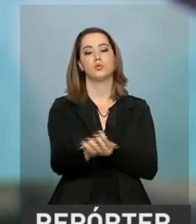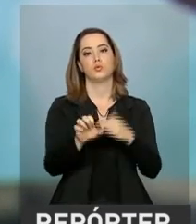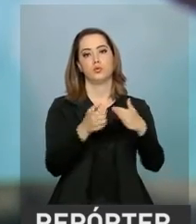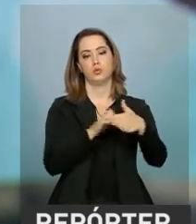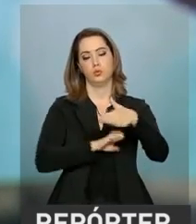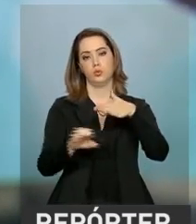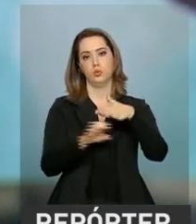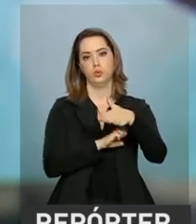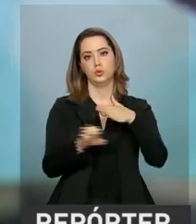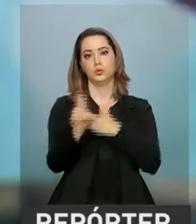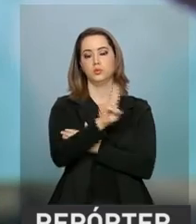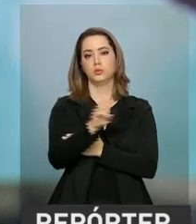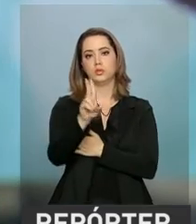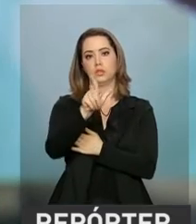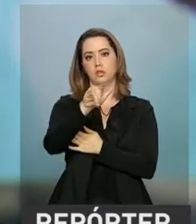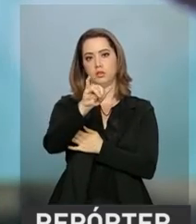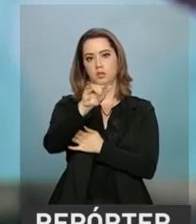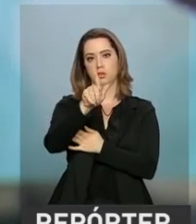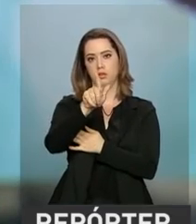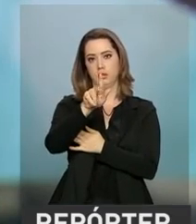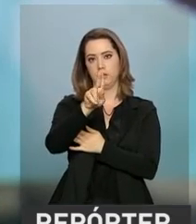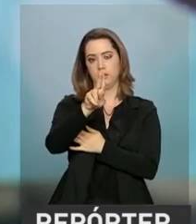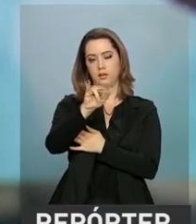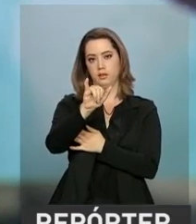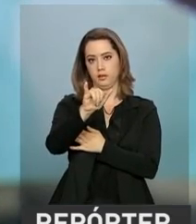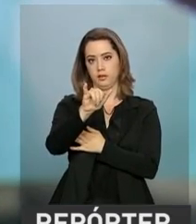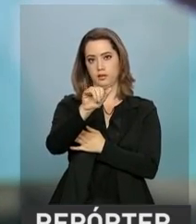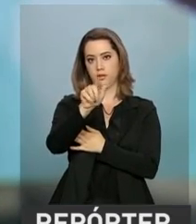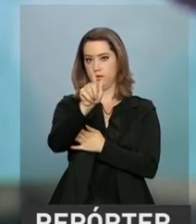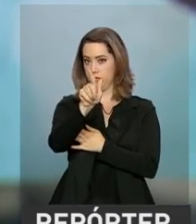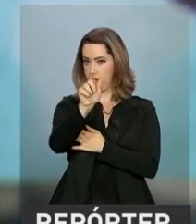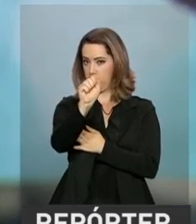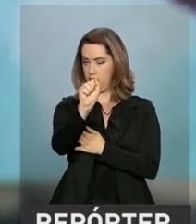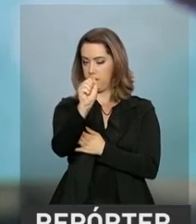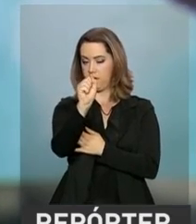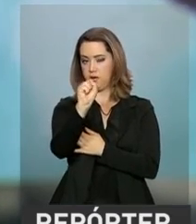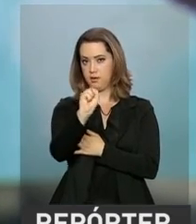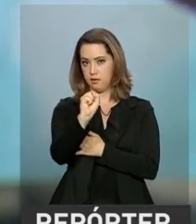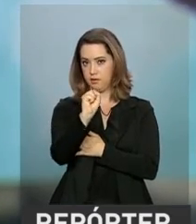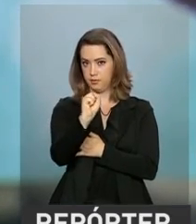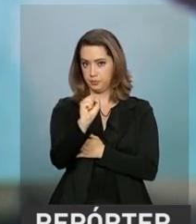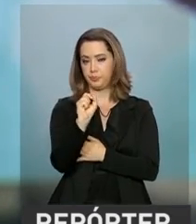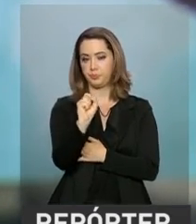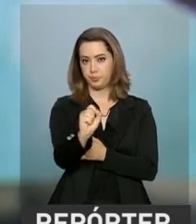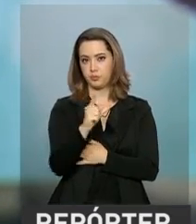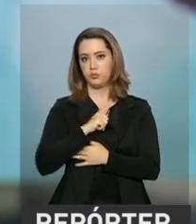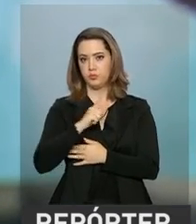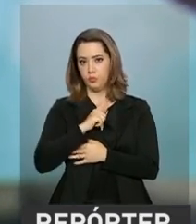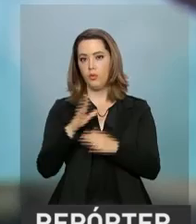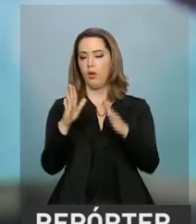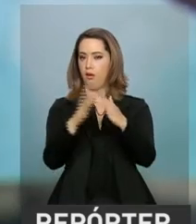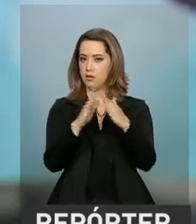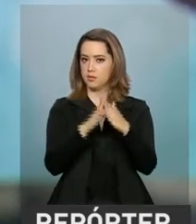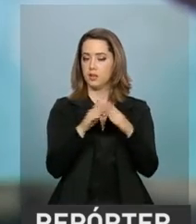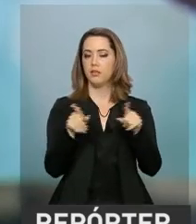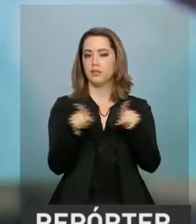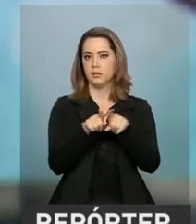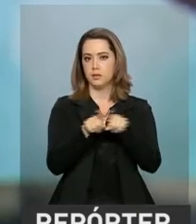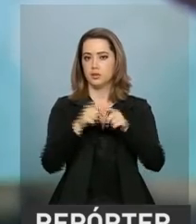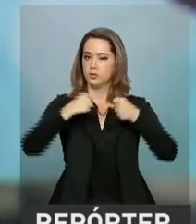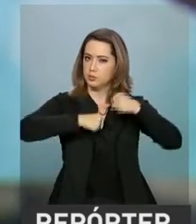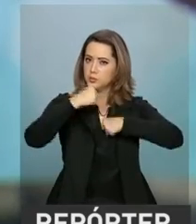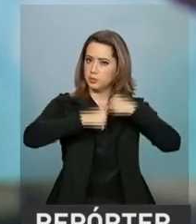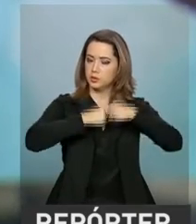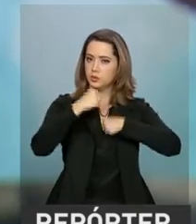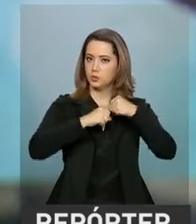controlada pela Petrobras e que atua na comercialização de gás, tanto para uso doméstico quanto para as indústrias. Segundo o